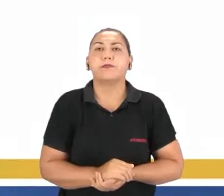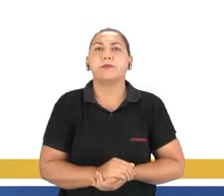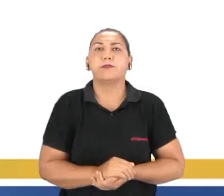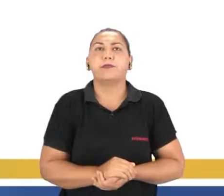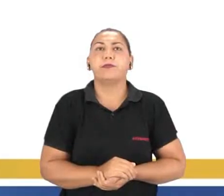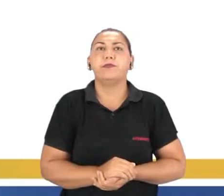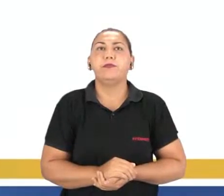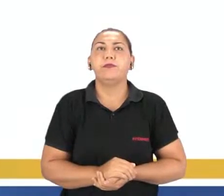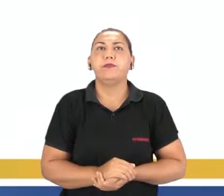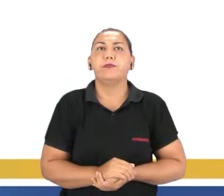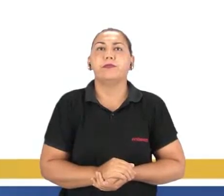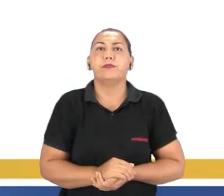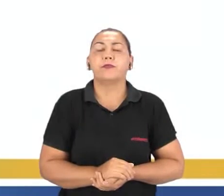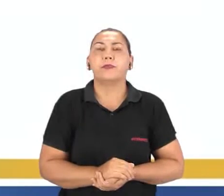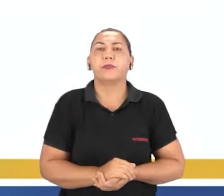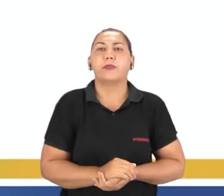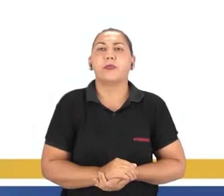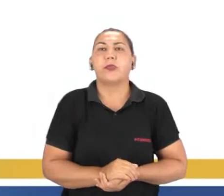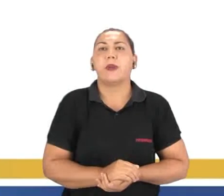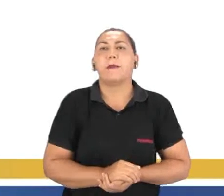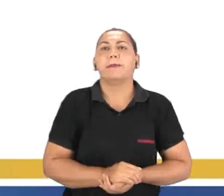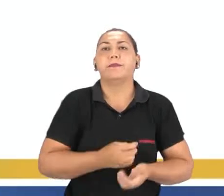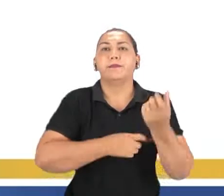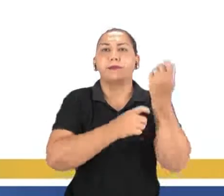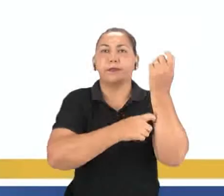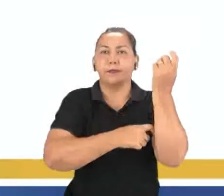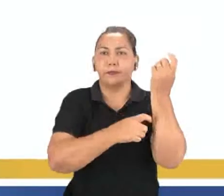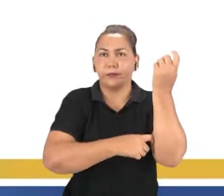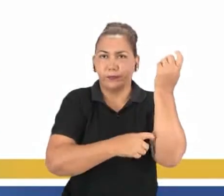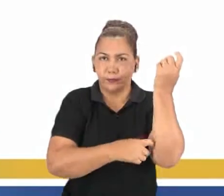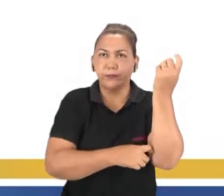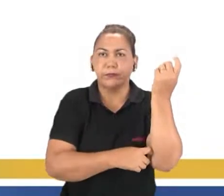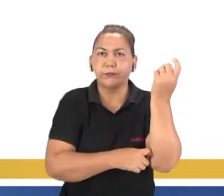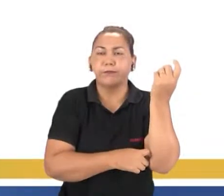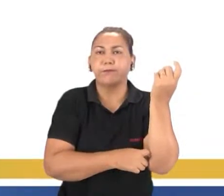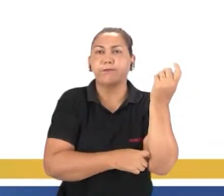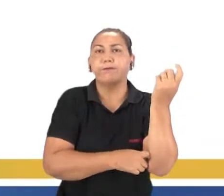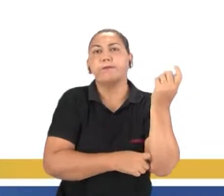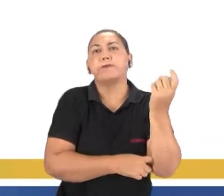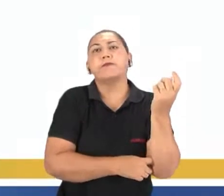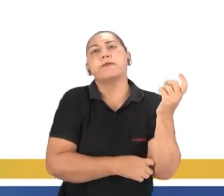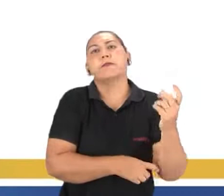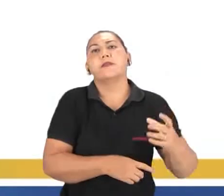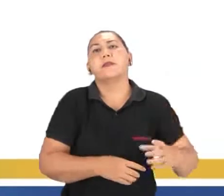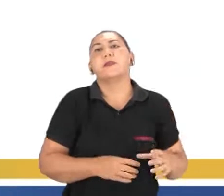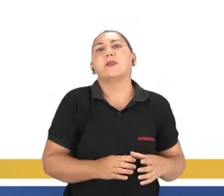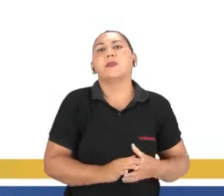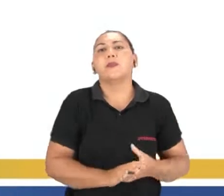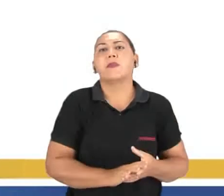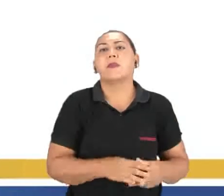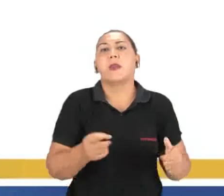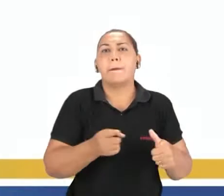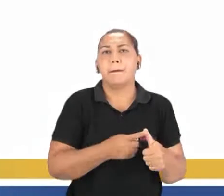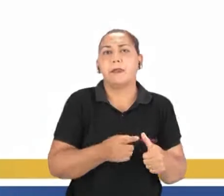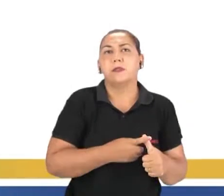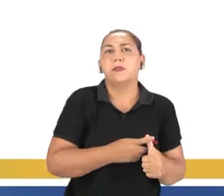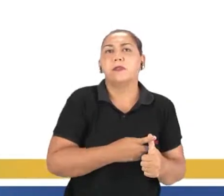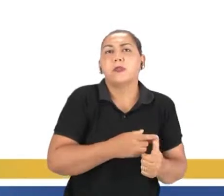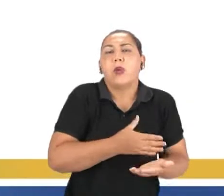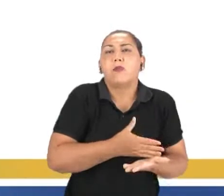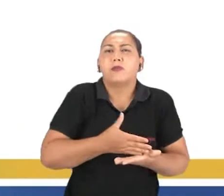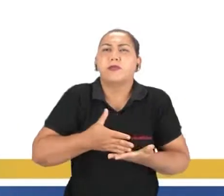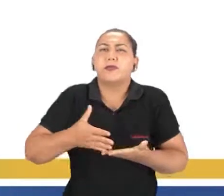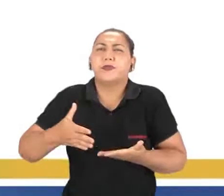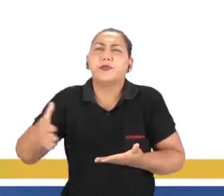Então, o primeiro ciclo da borracha na Amazônia se estende aproximadamente entre